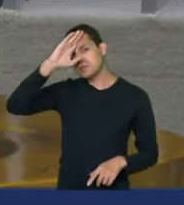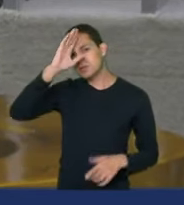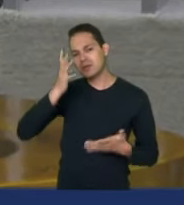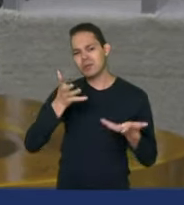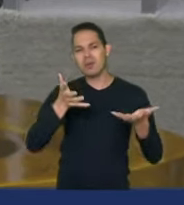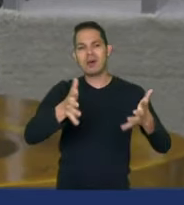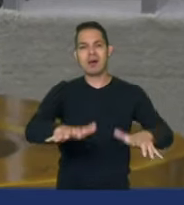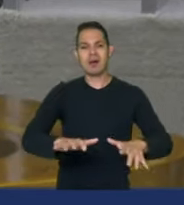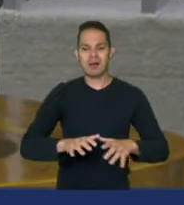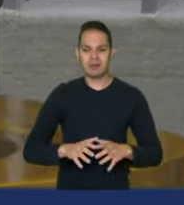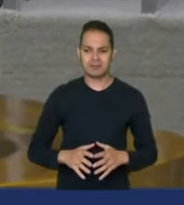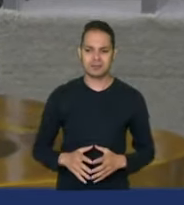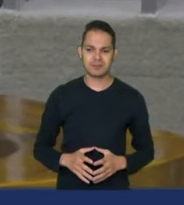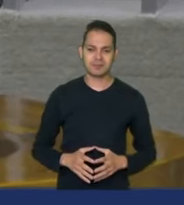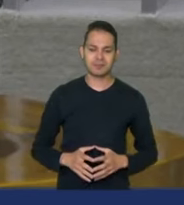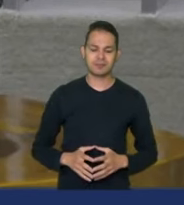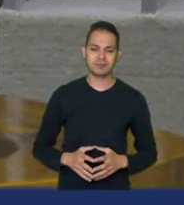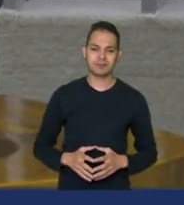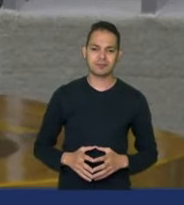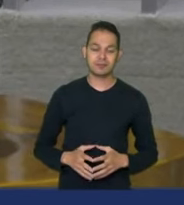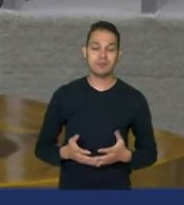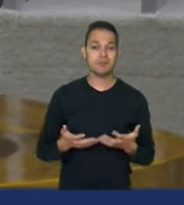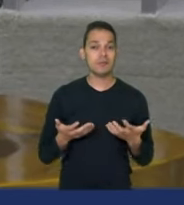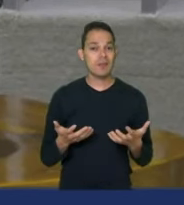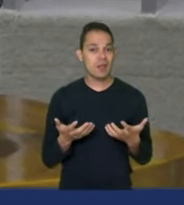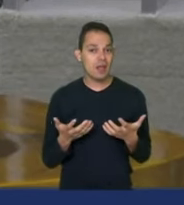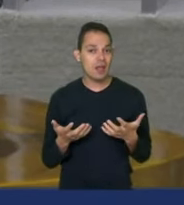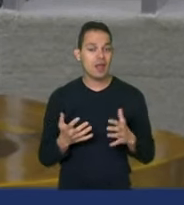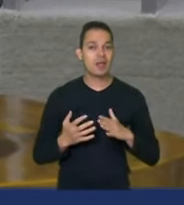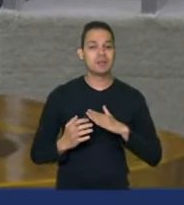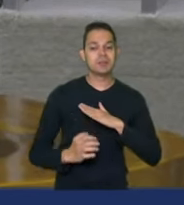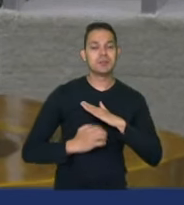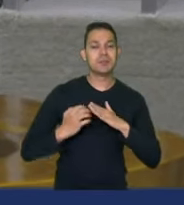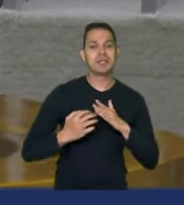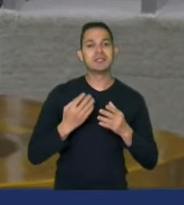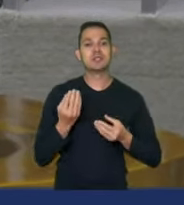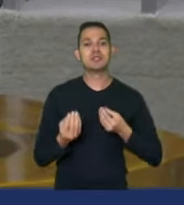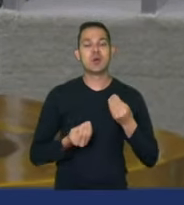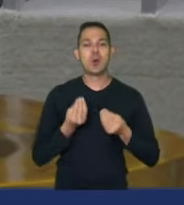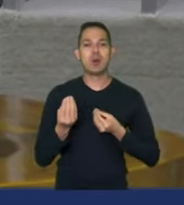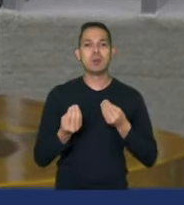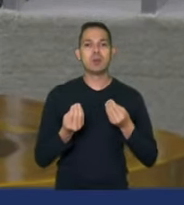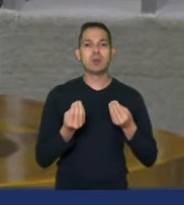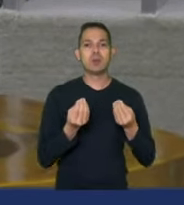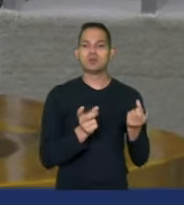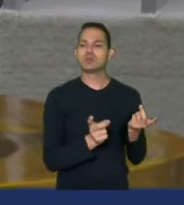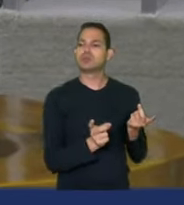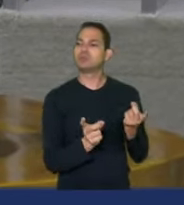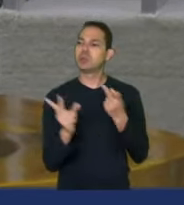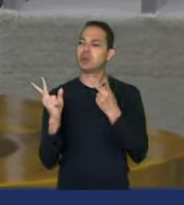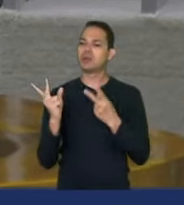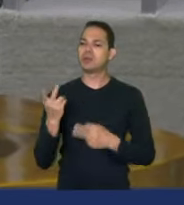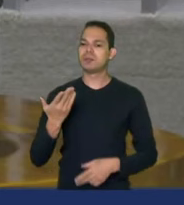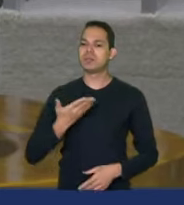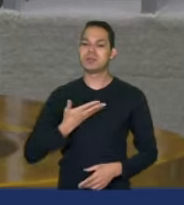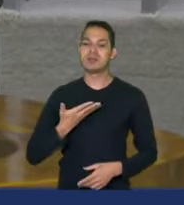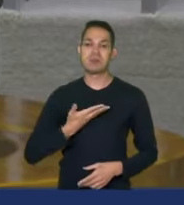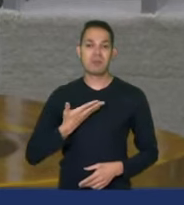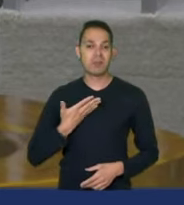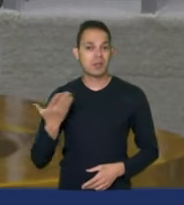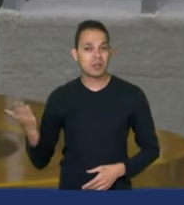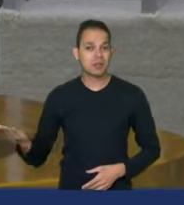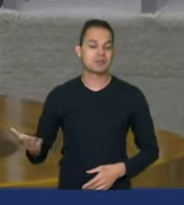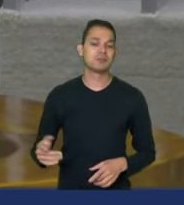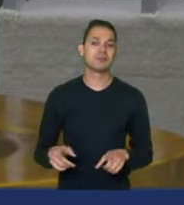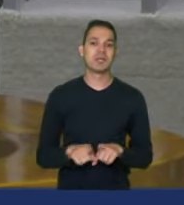desenvolvimento nacional. Quer as empresas para entregar aos seus amigos, para entregar